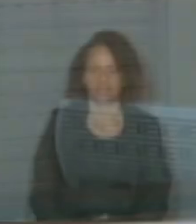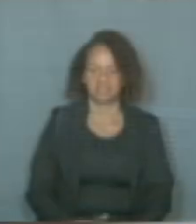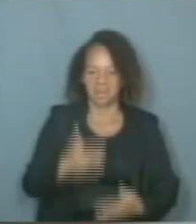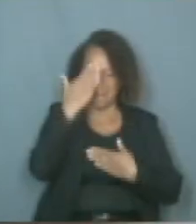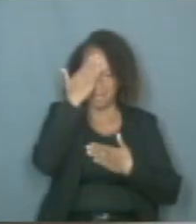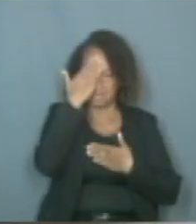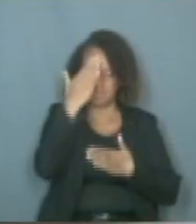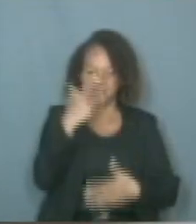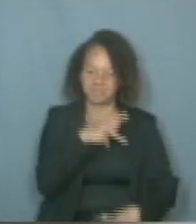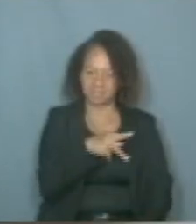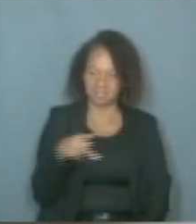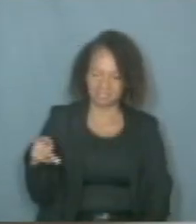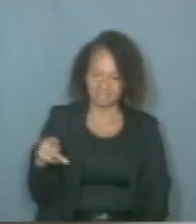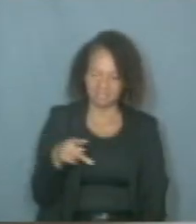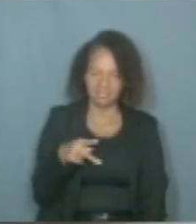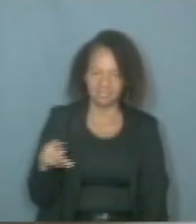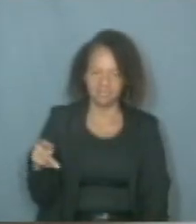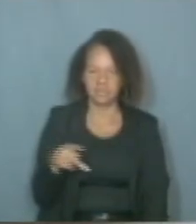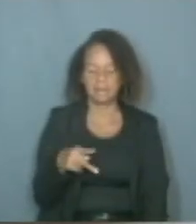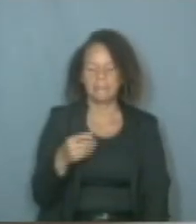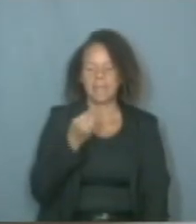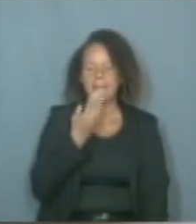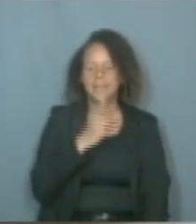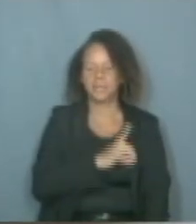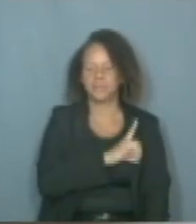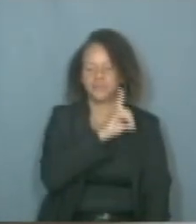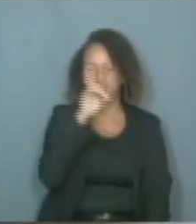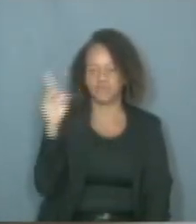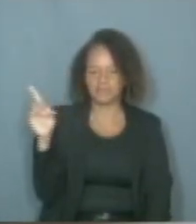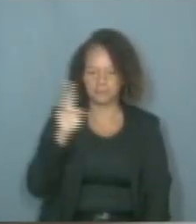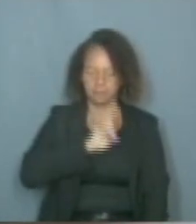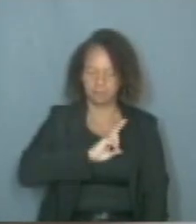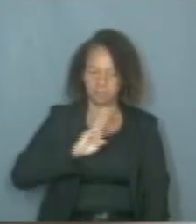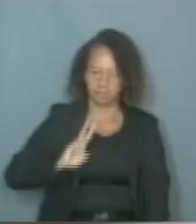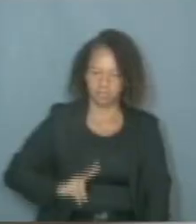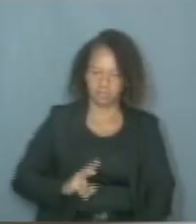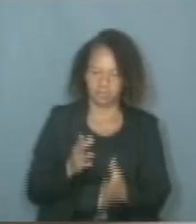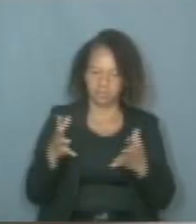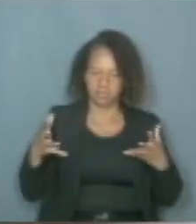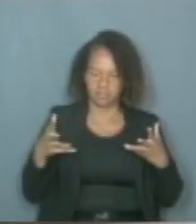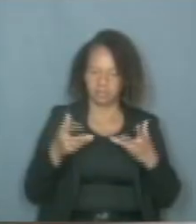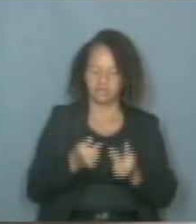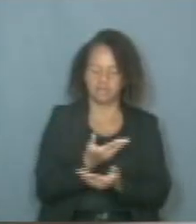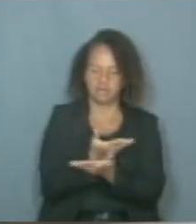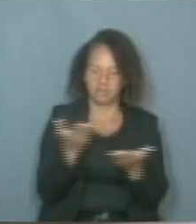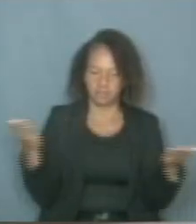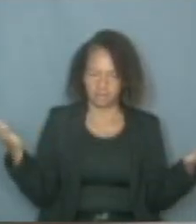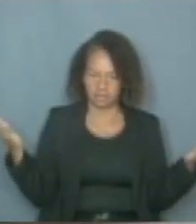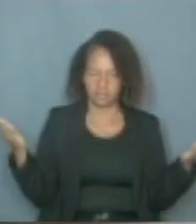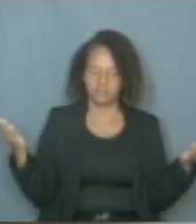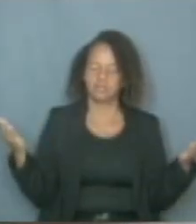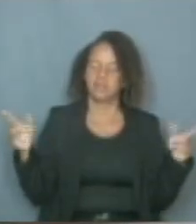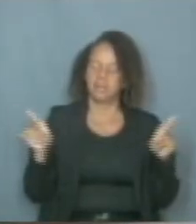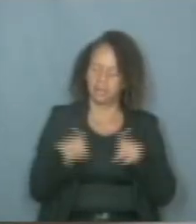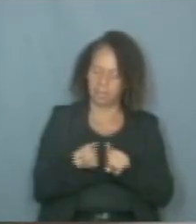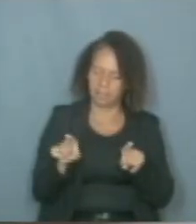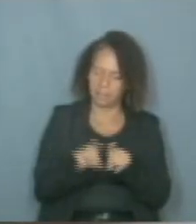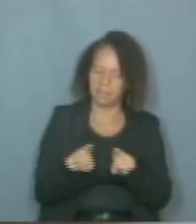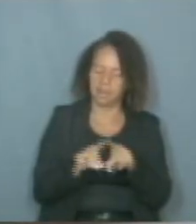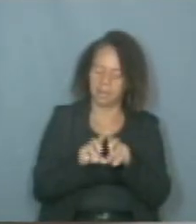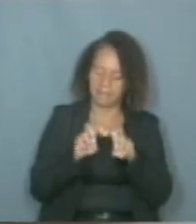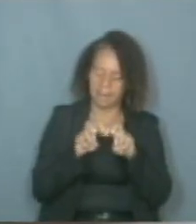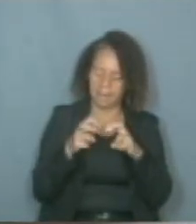Obrigada, senhor presidente. Bom dia, senhores vereadores, senhoras vereadoras, público que nos acompanha